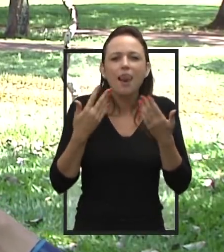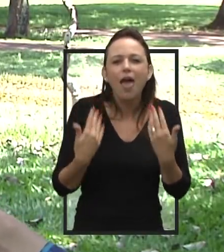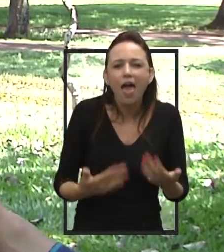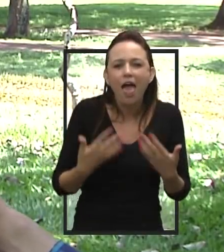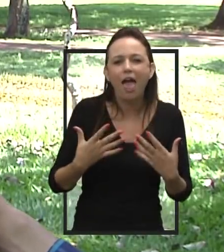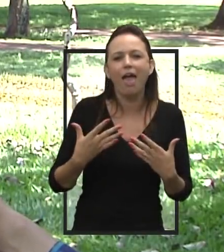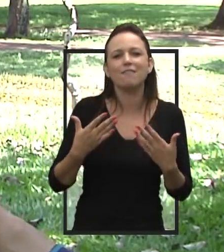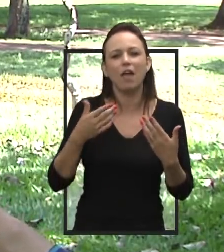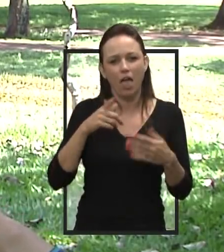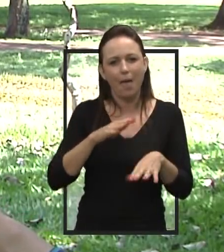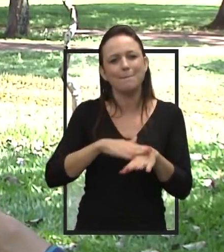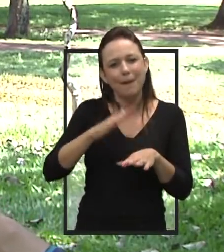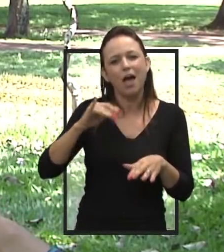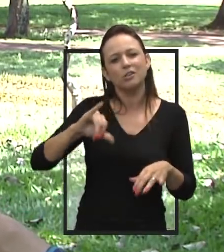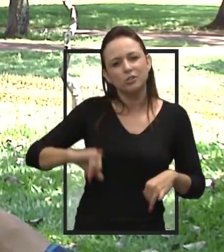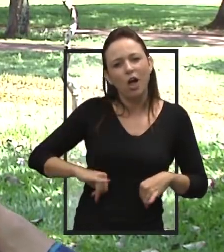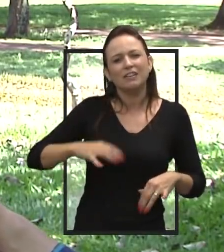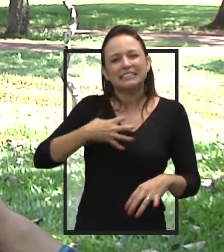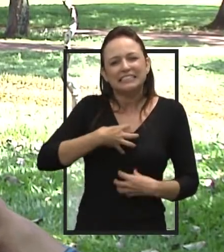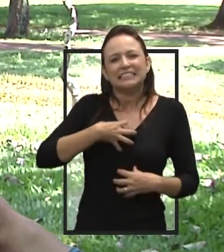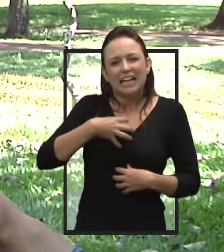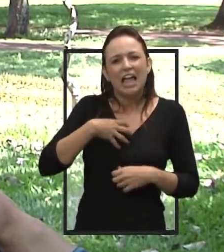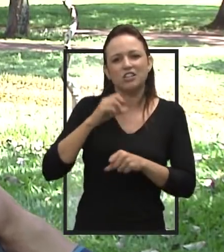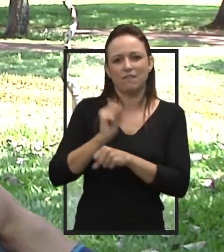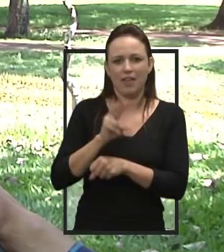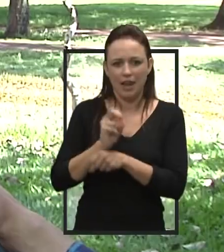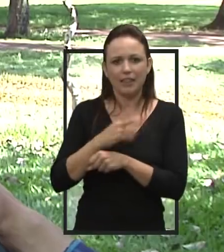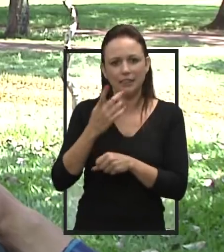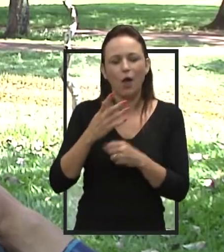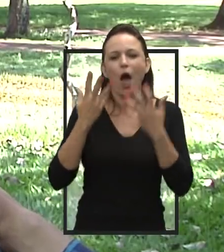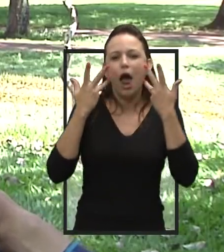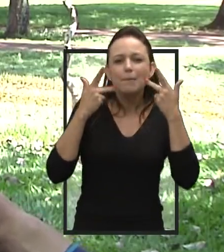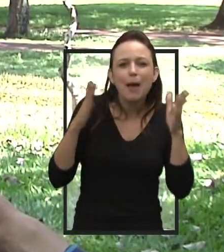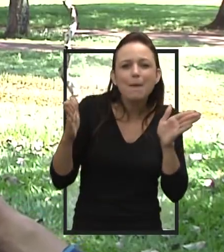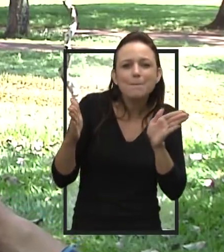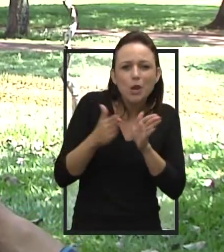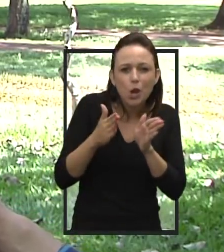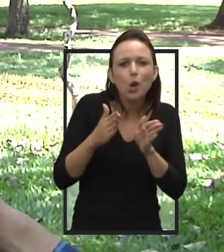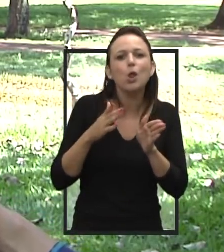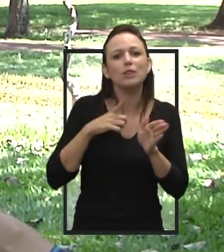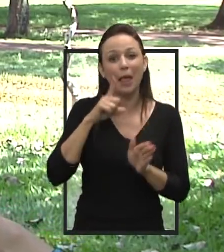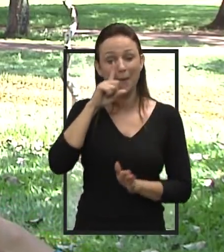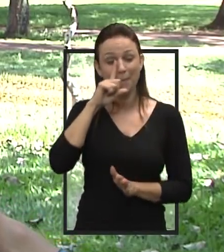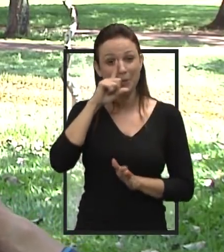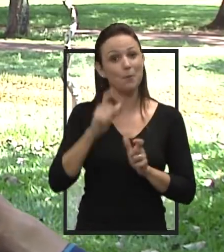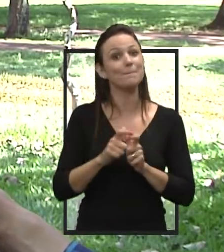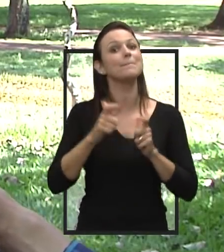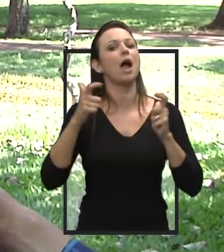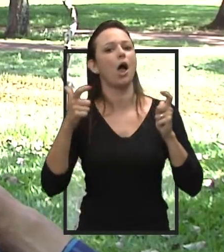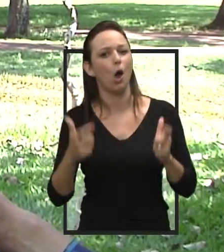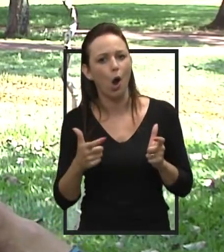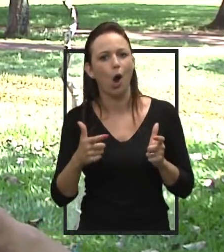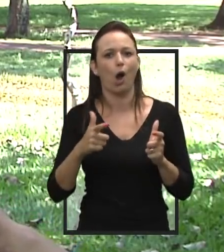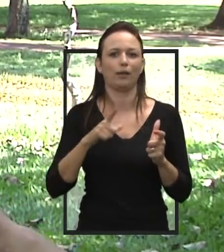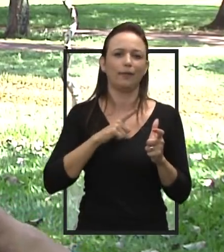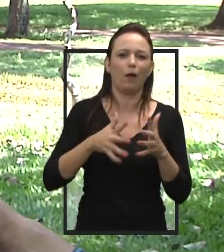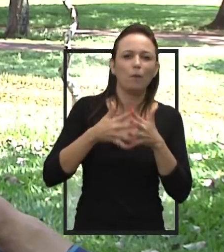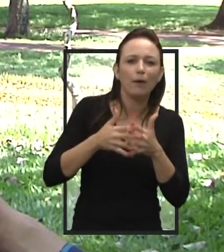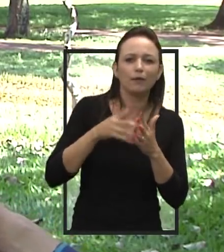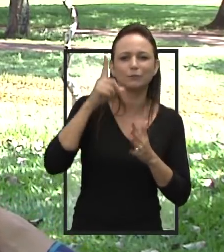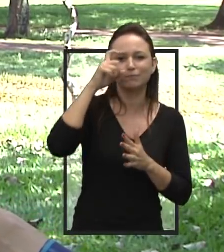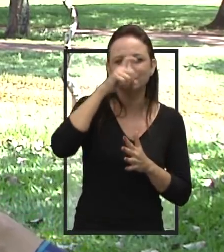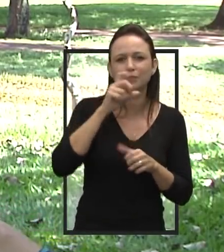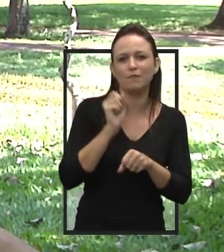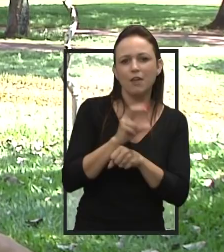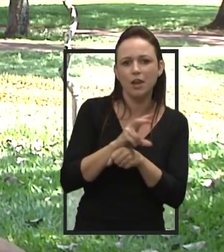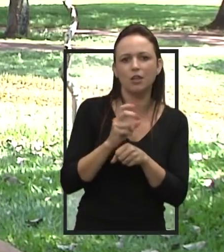leve o animal, mais ele vai sentir o veneno. Então, os animais muito pequenos, eles correm um risco maior de ter uma complicação com o veneno